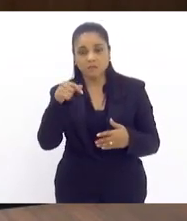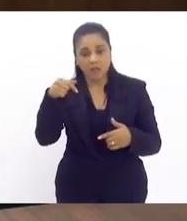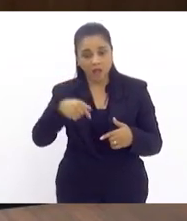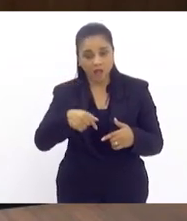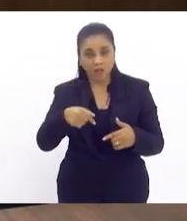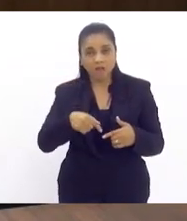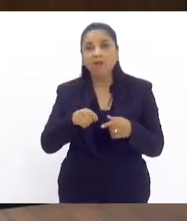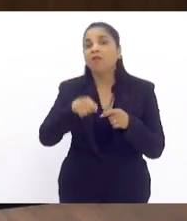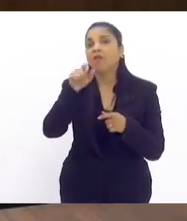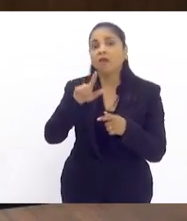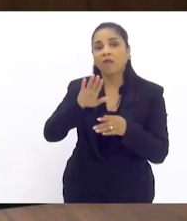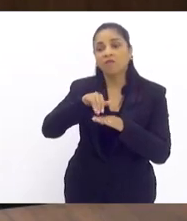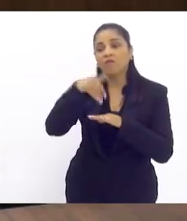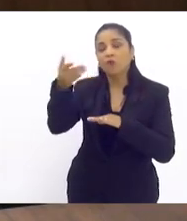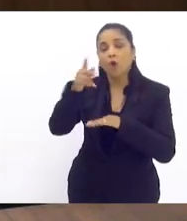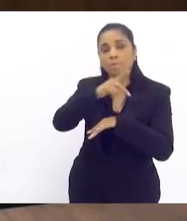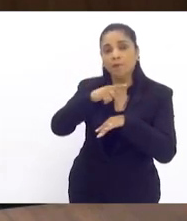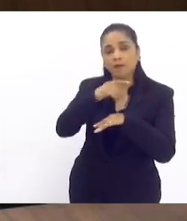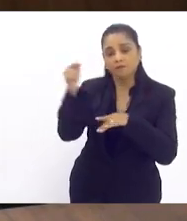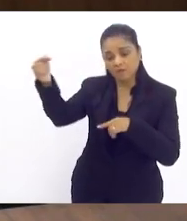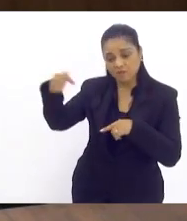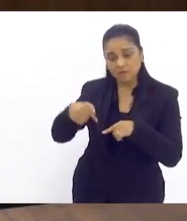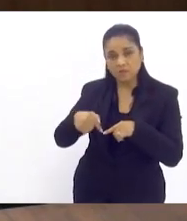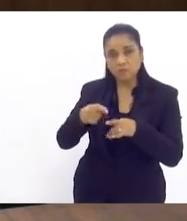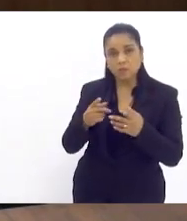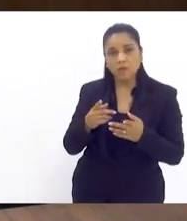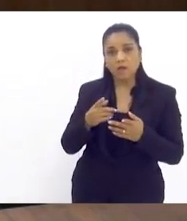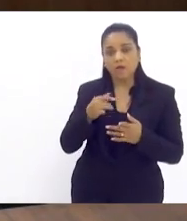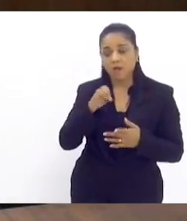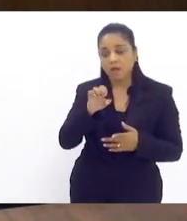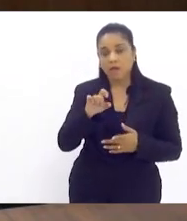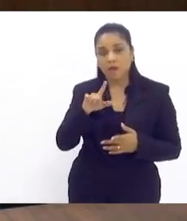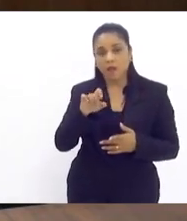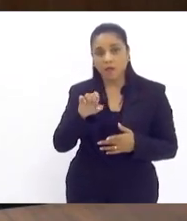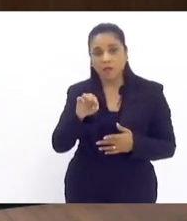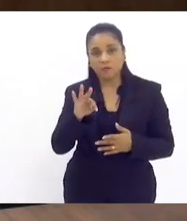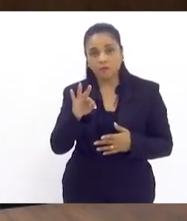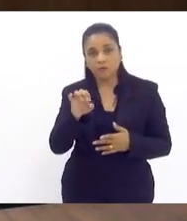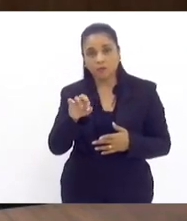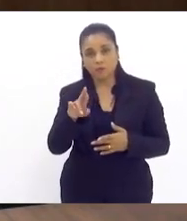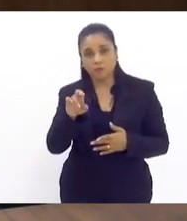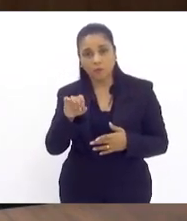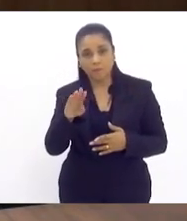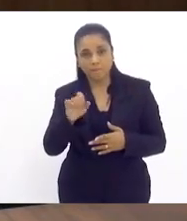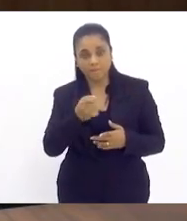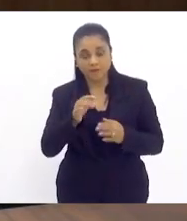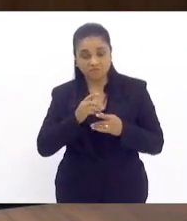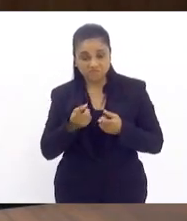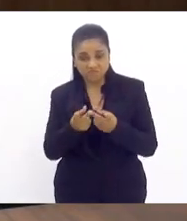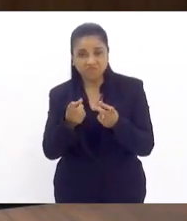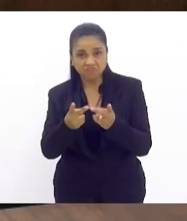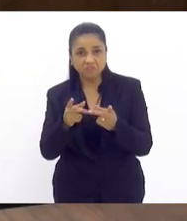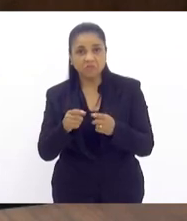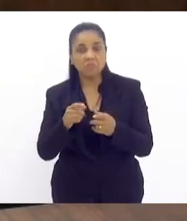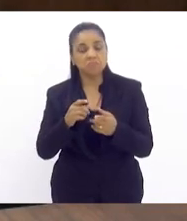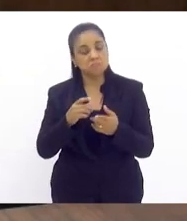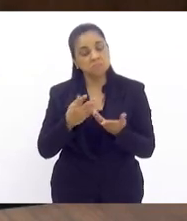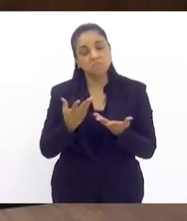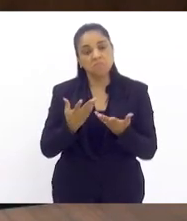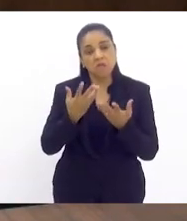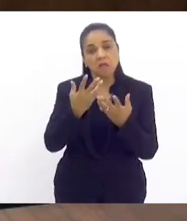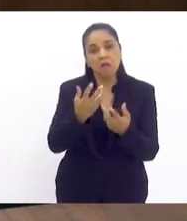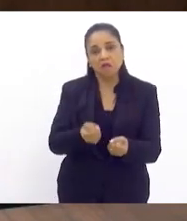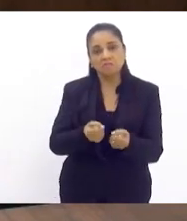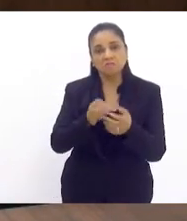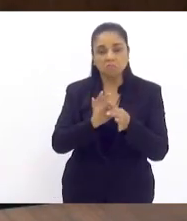para o Brasil depois que uma Eletrobras foi privatizada com autorização do Congresso, agora vira